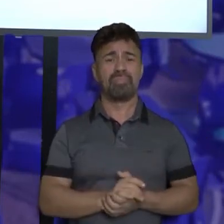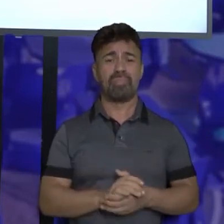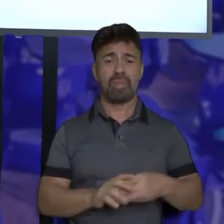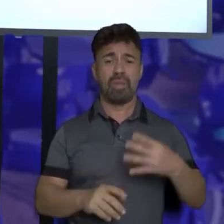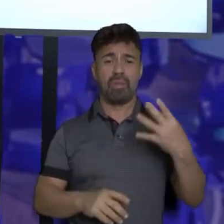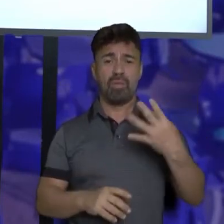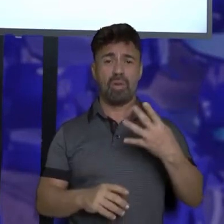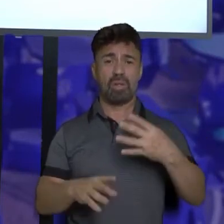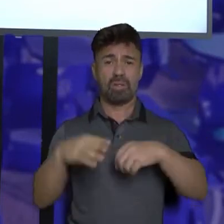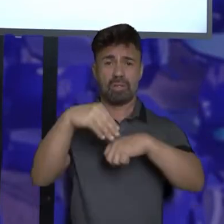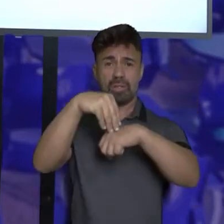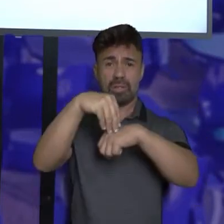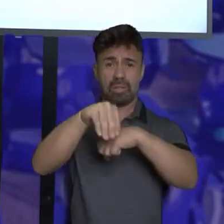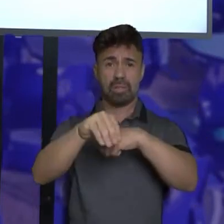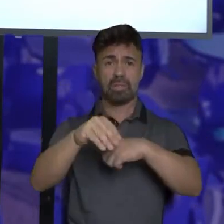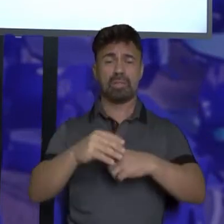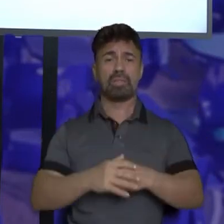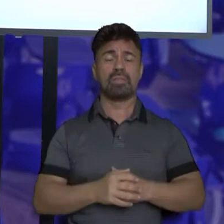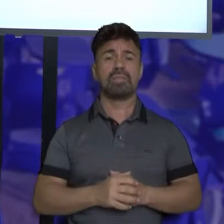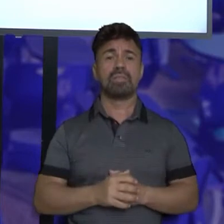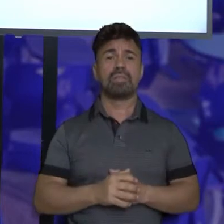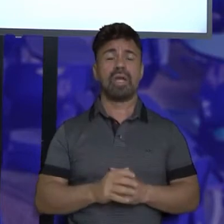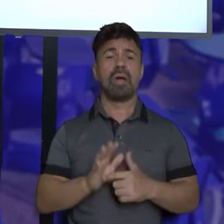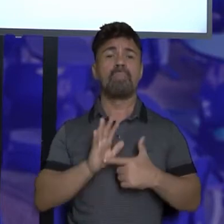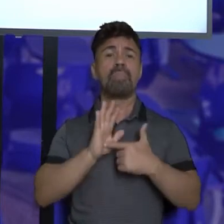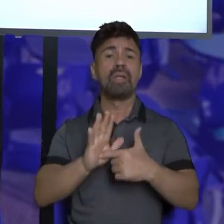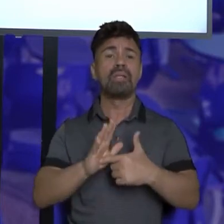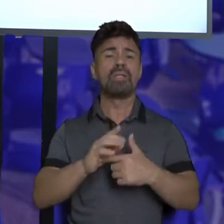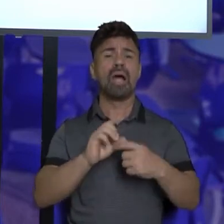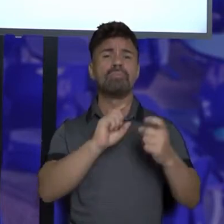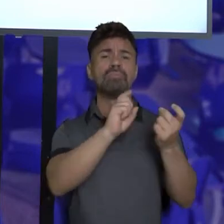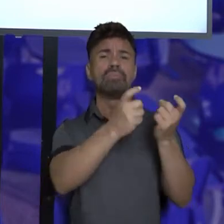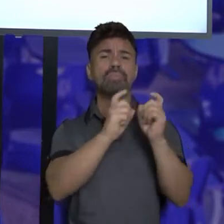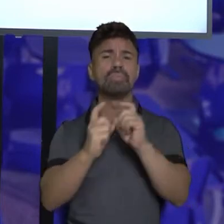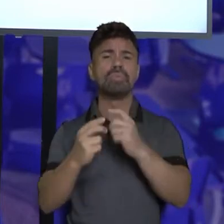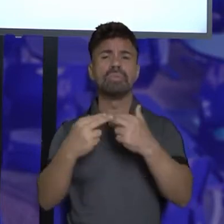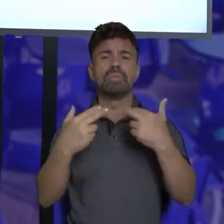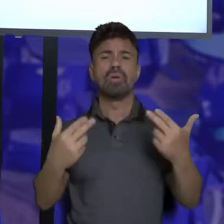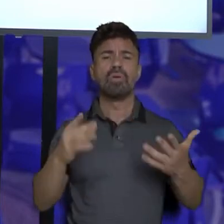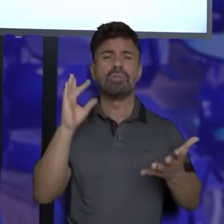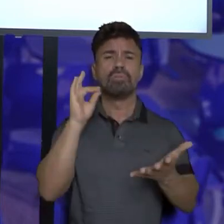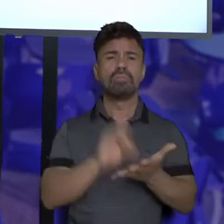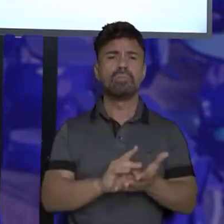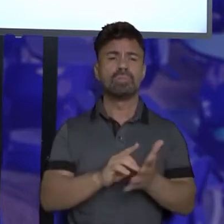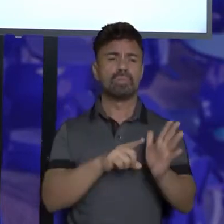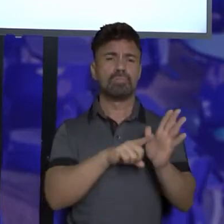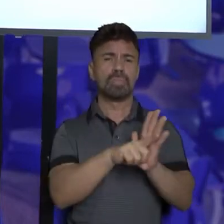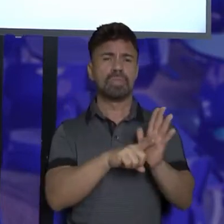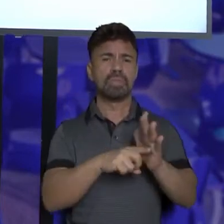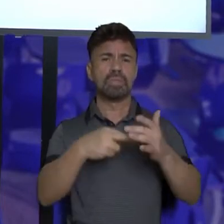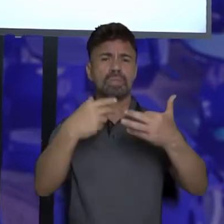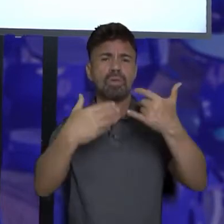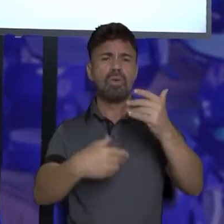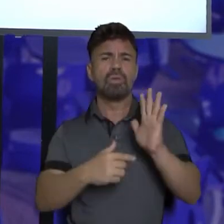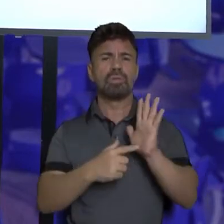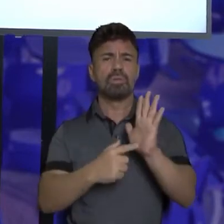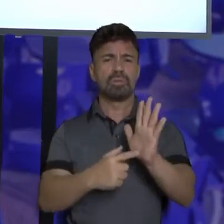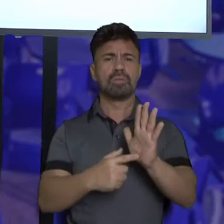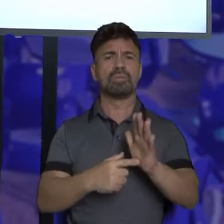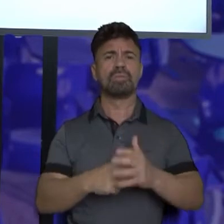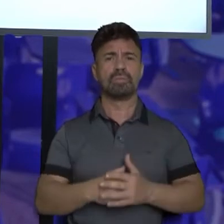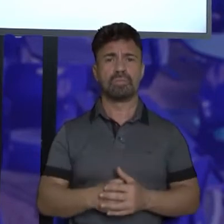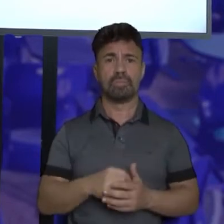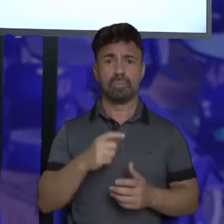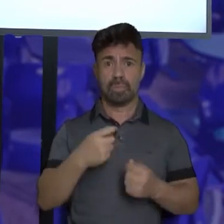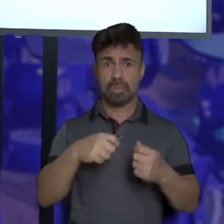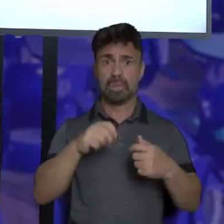Quarta dica. É necessário apresentar e discutir fatos, dados e pontos de vista acerca da questão proposta. Você tem